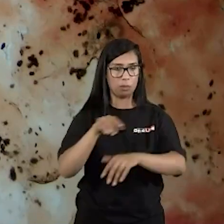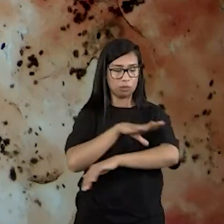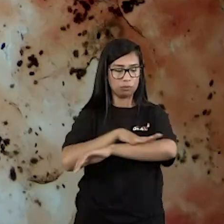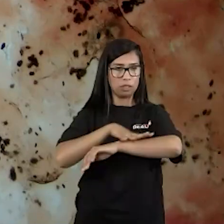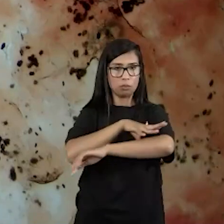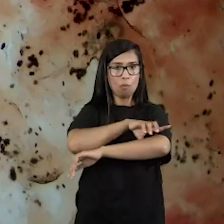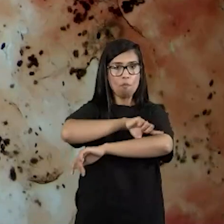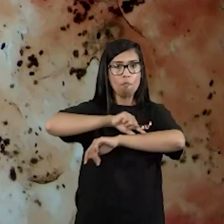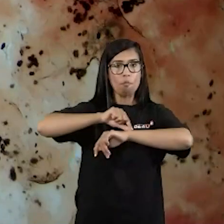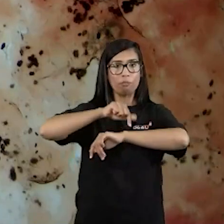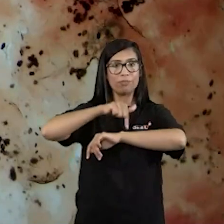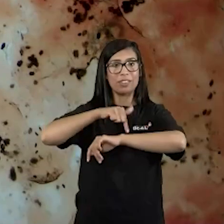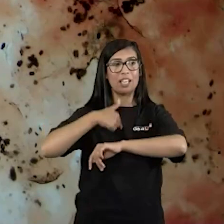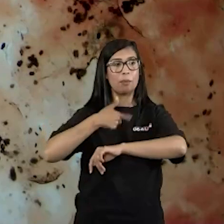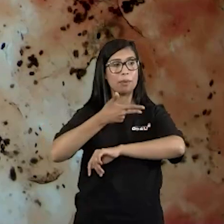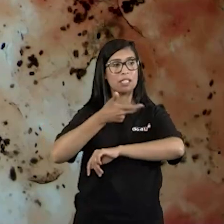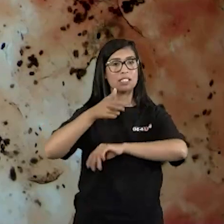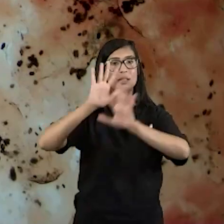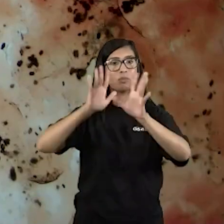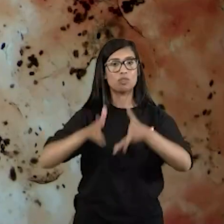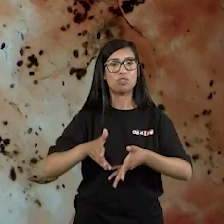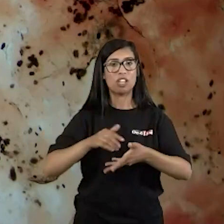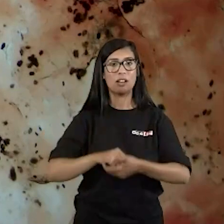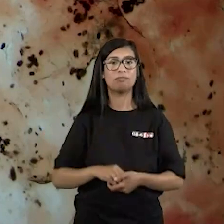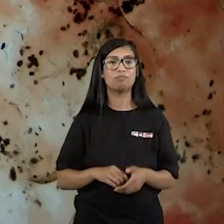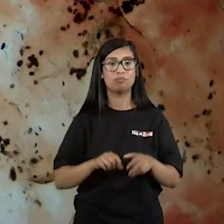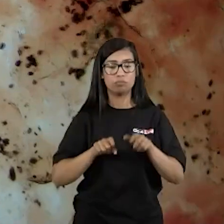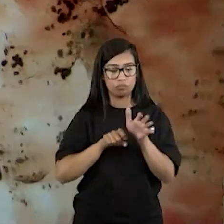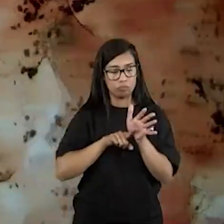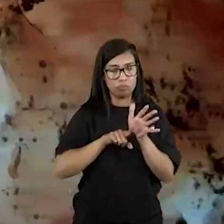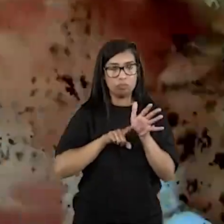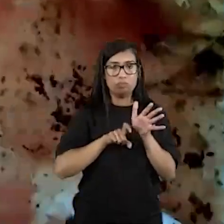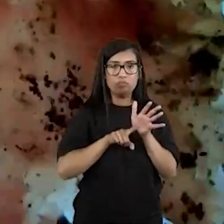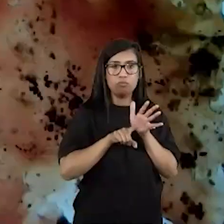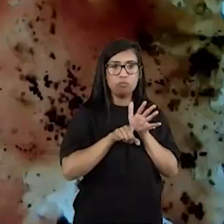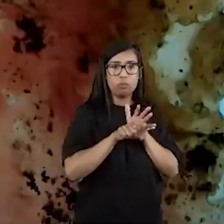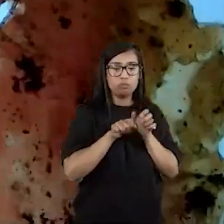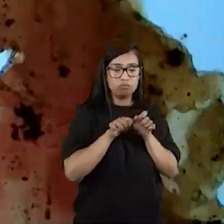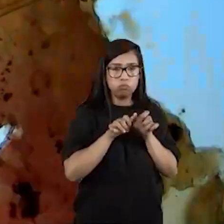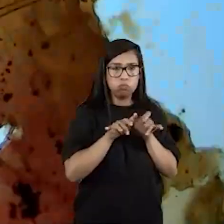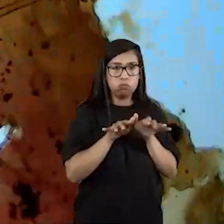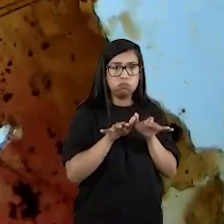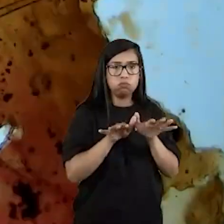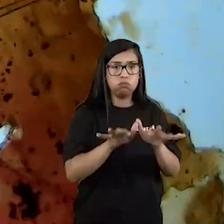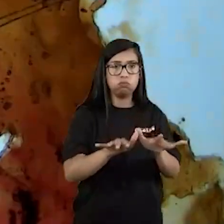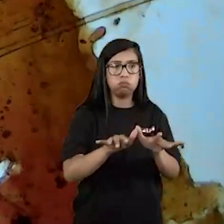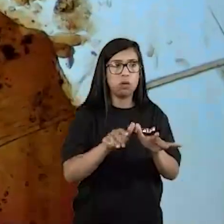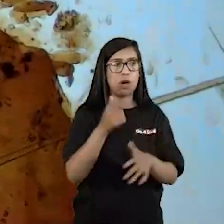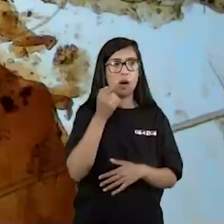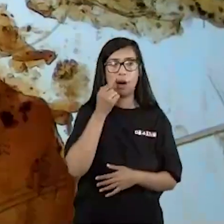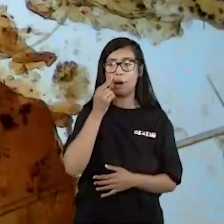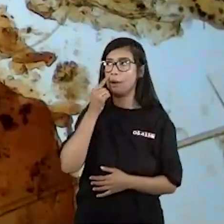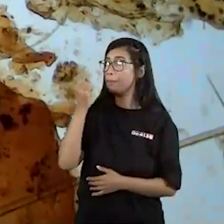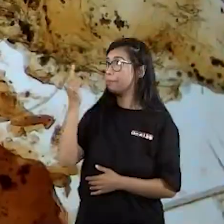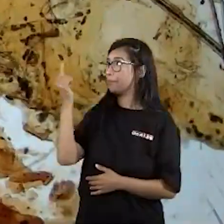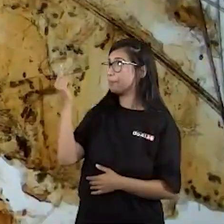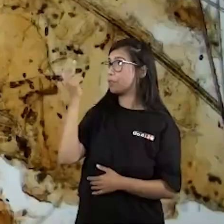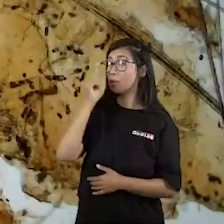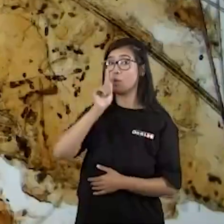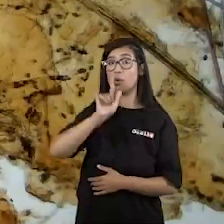presença de parasita. Aqui há um Sarcoptes. Vamos olhar mais, que vocês vão ver que a gente vai achar